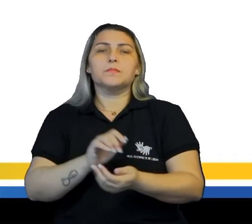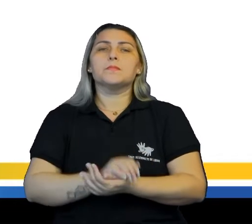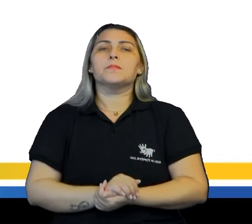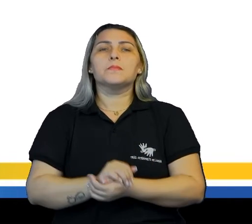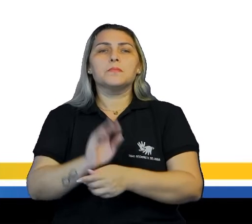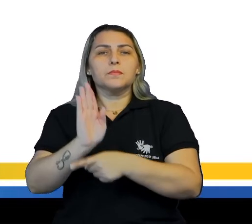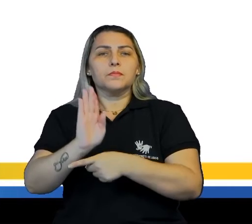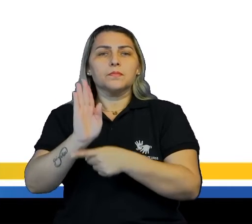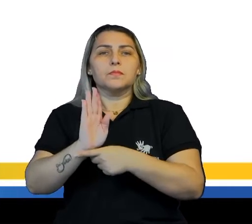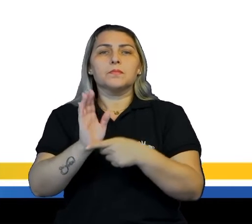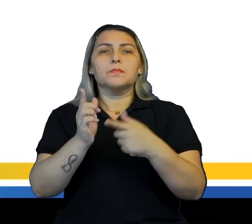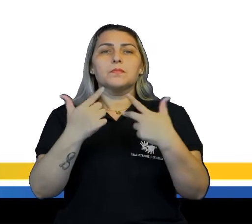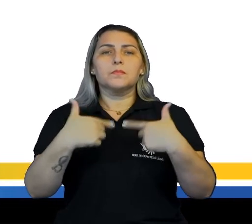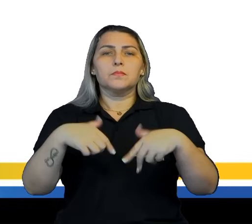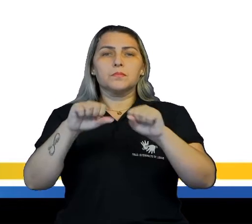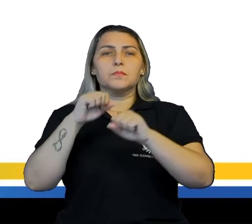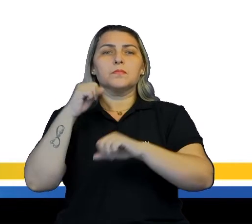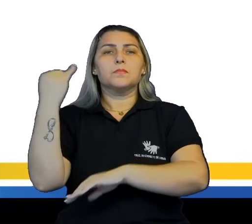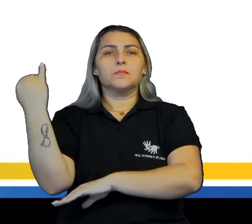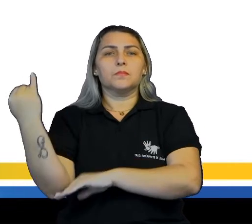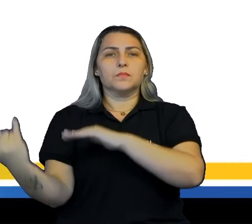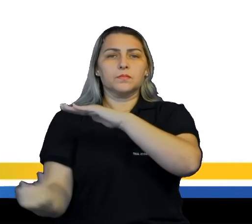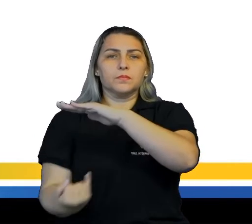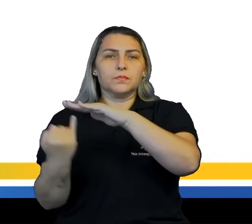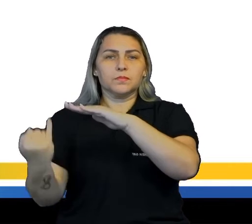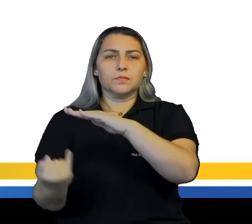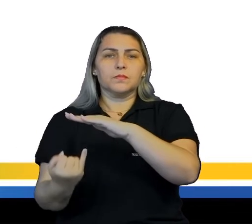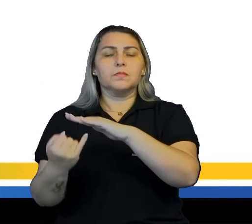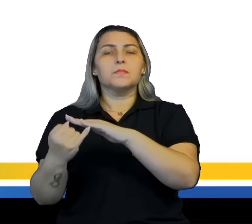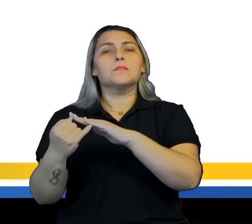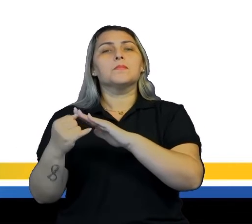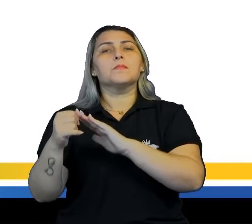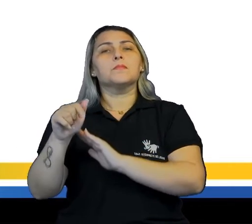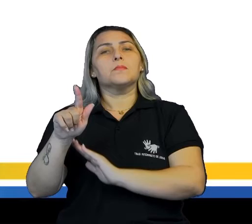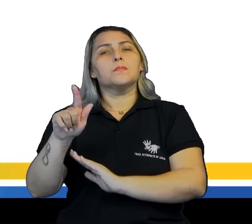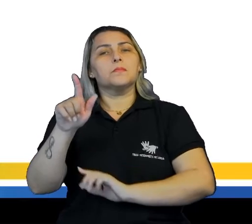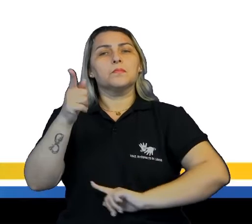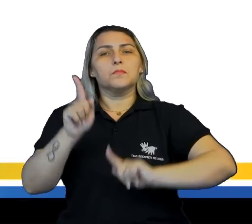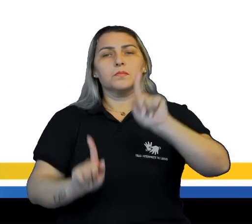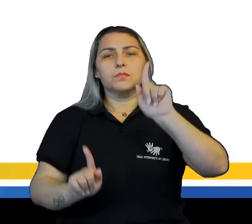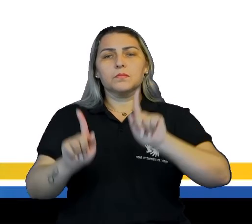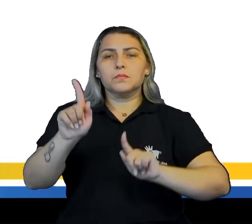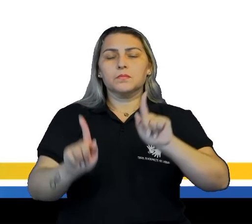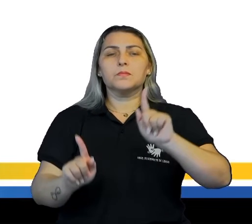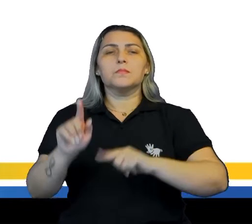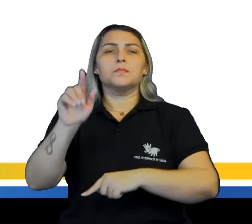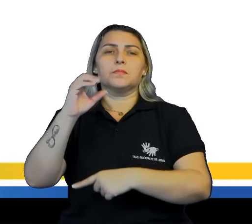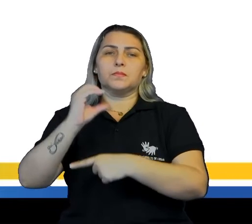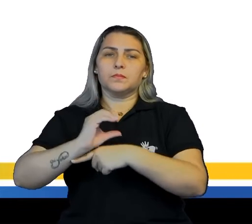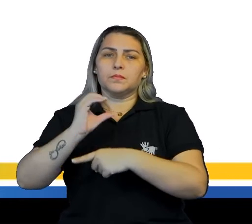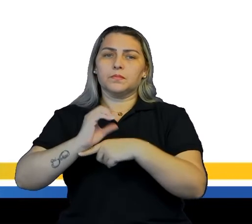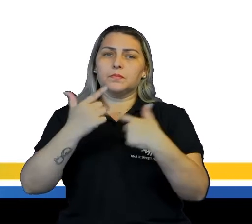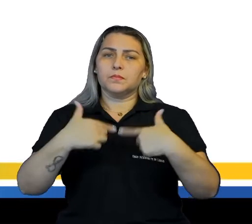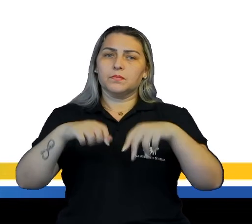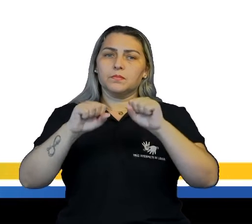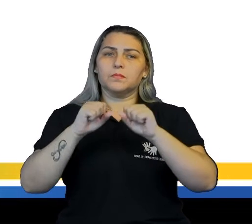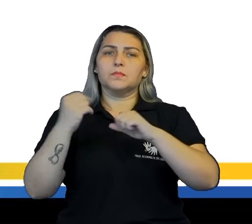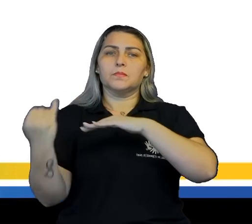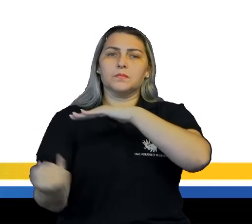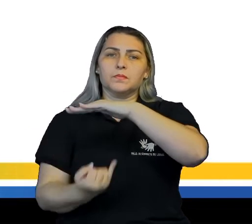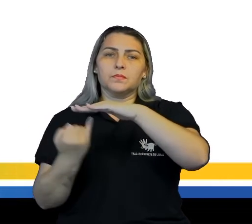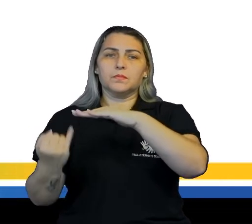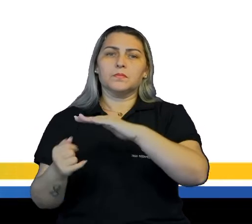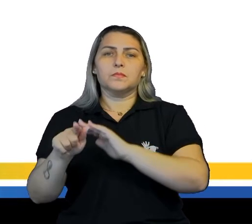falantes. Na letra B, linguagem informal, siglas e gestos. Na letra C,